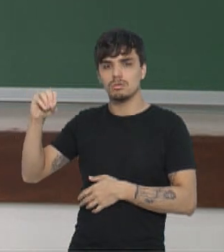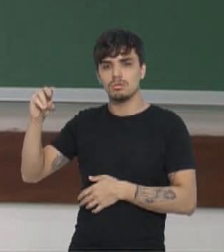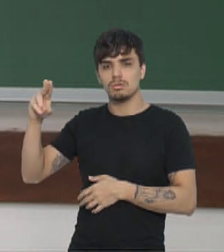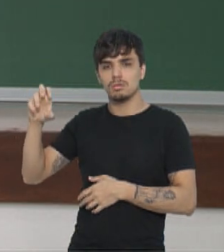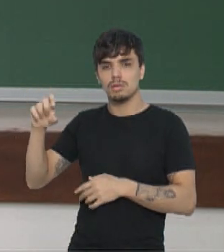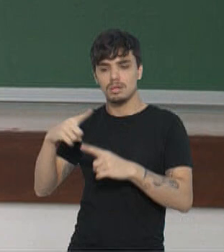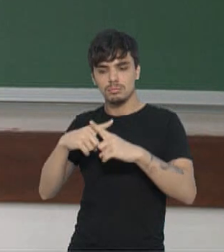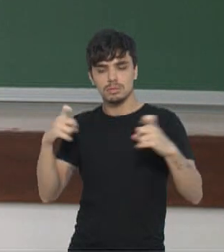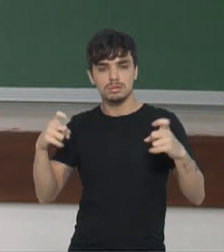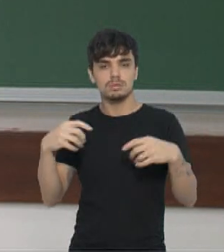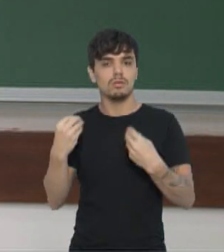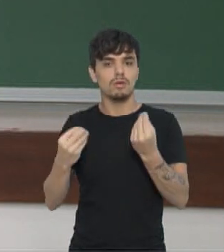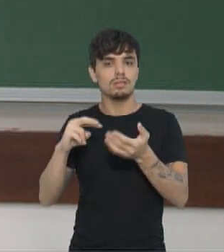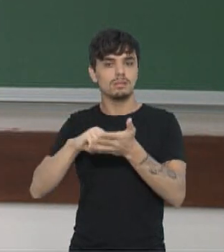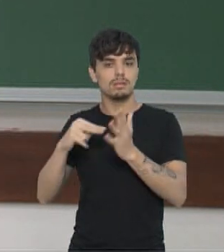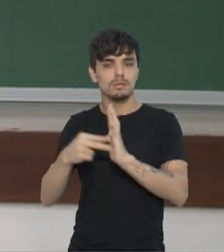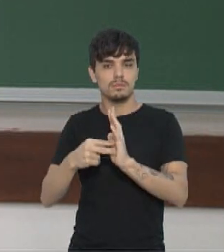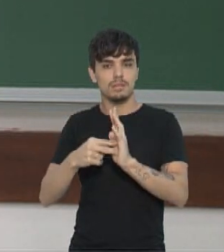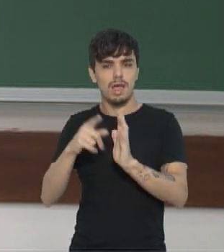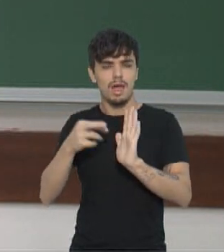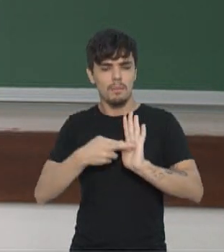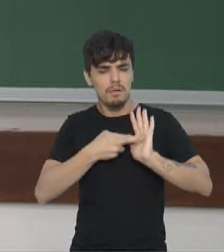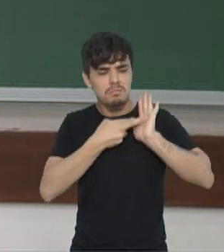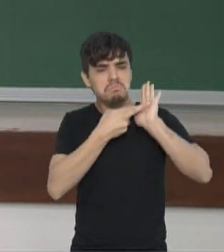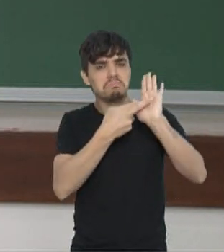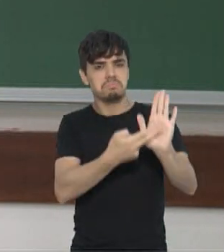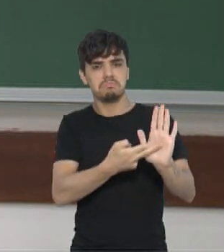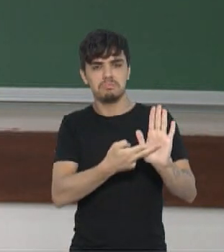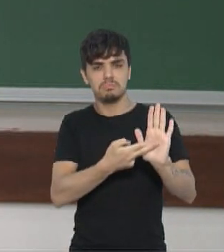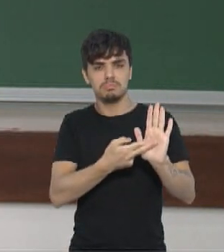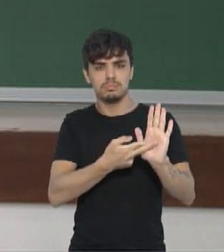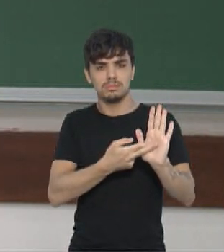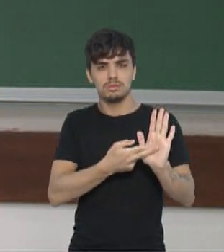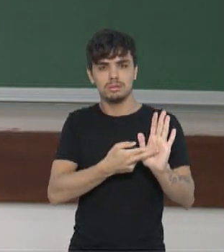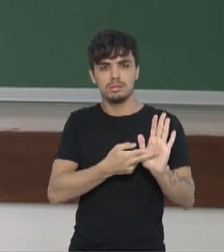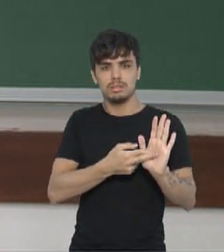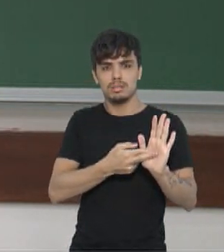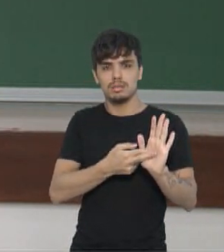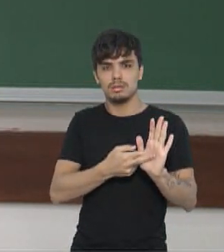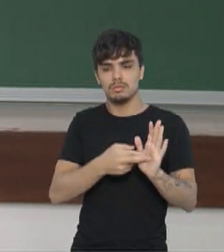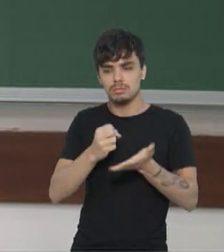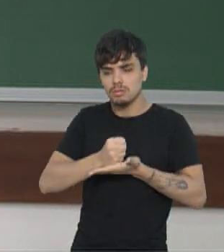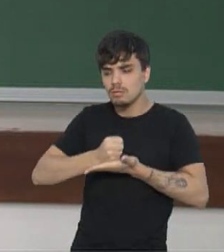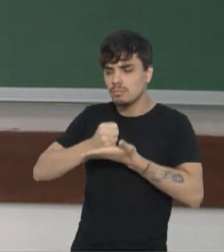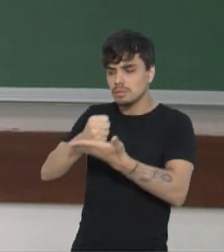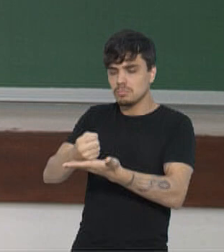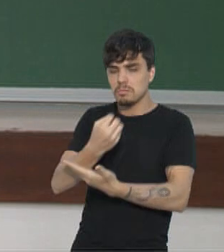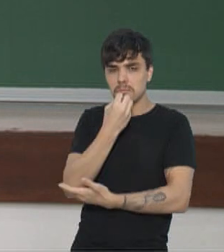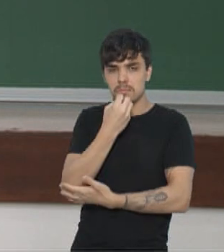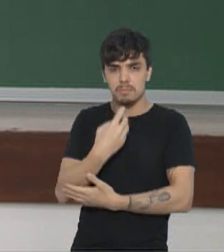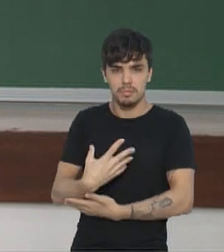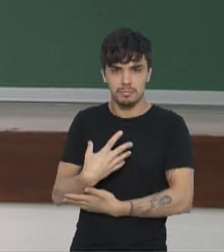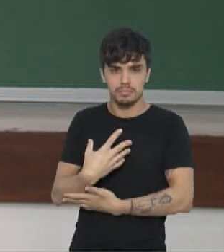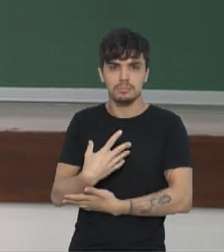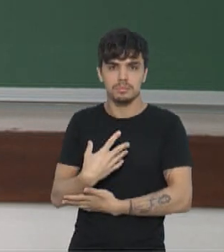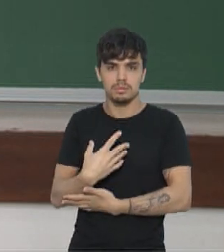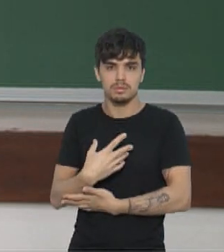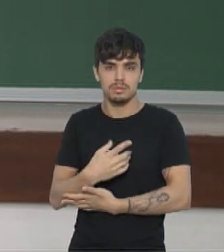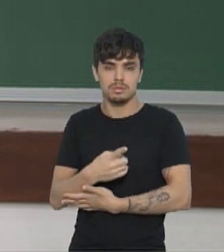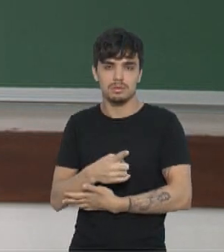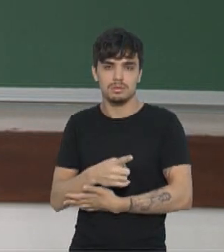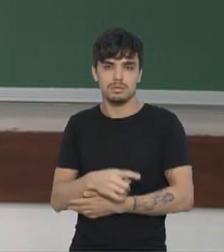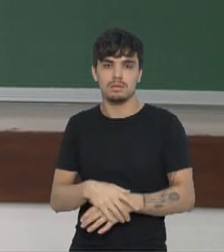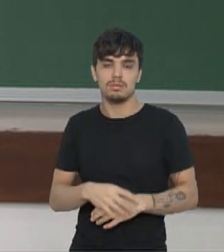cânone? Significa que o cara é uma referência, um cara assim que contribuiu de uma maneira que não se pode falar